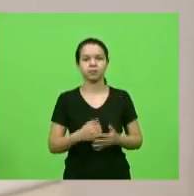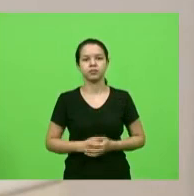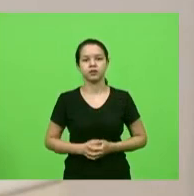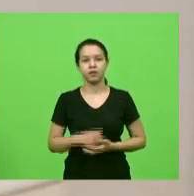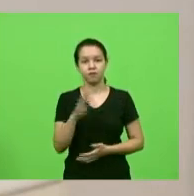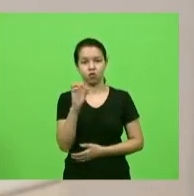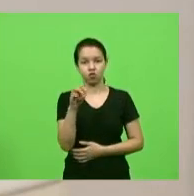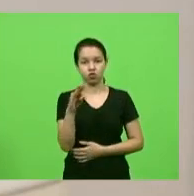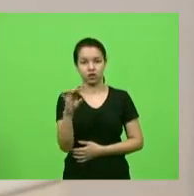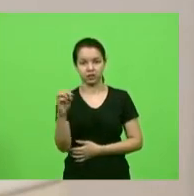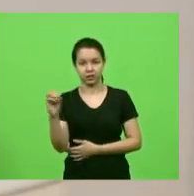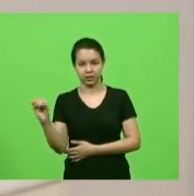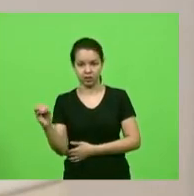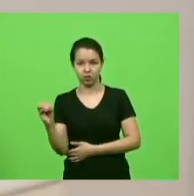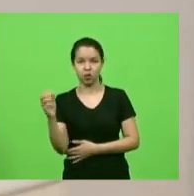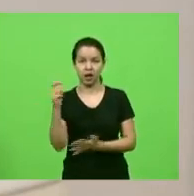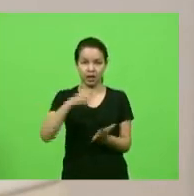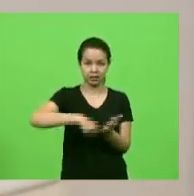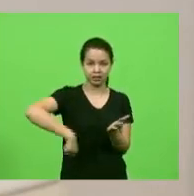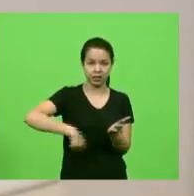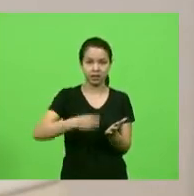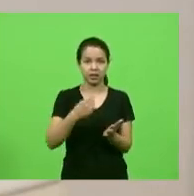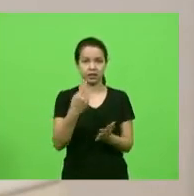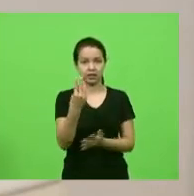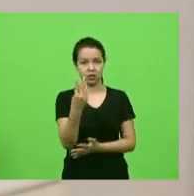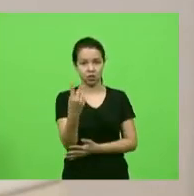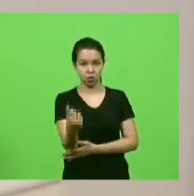em 31/3/2020, às